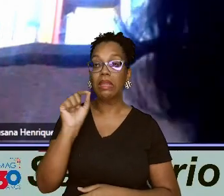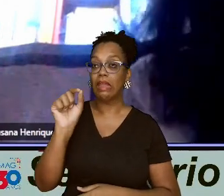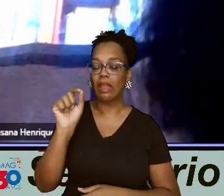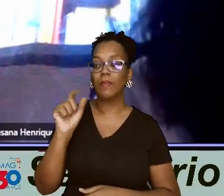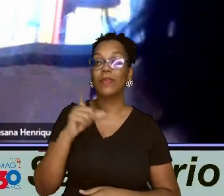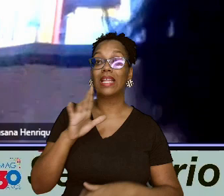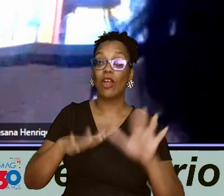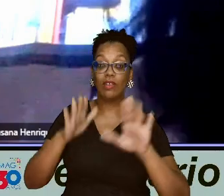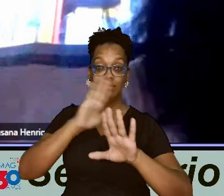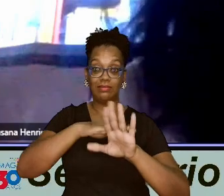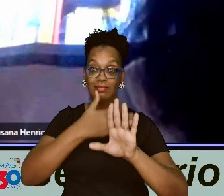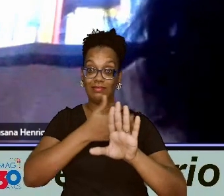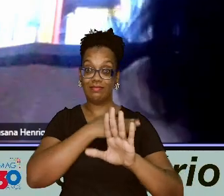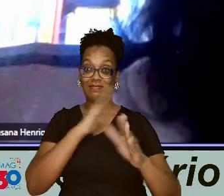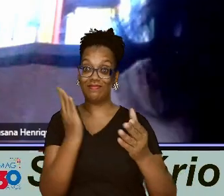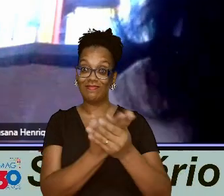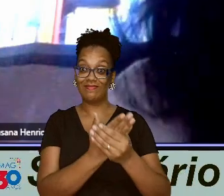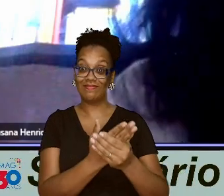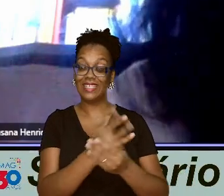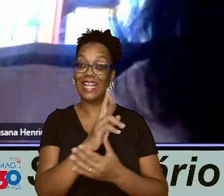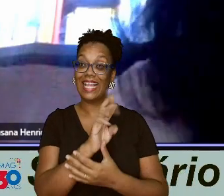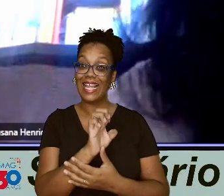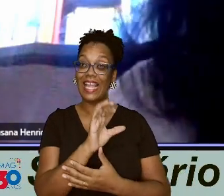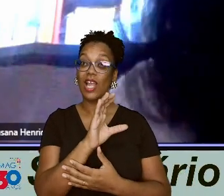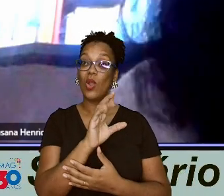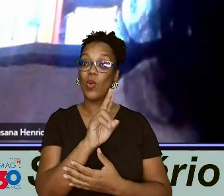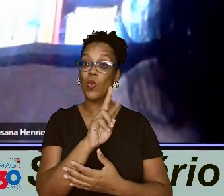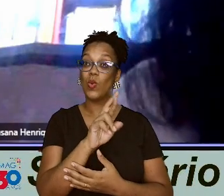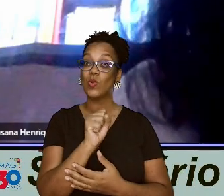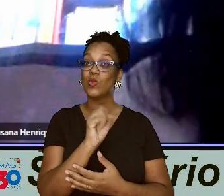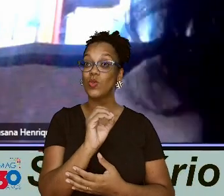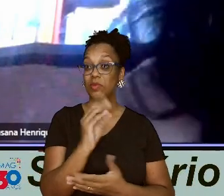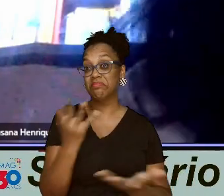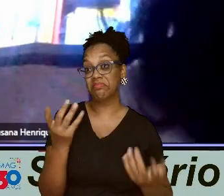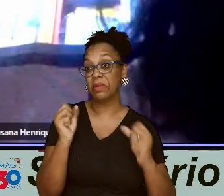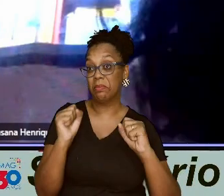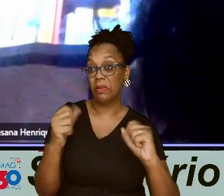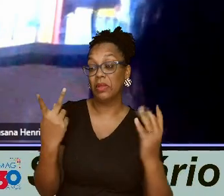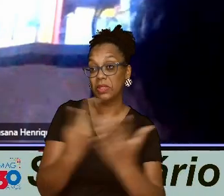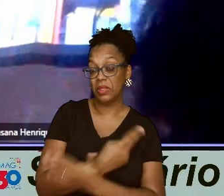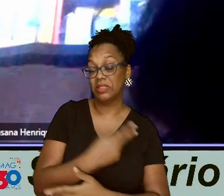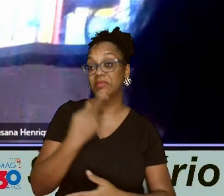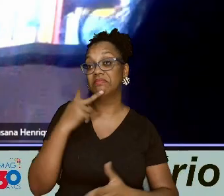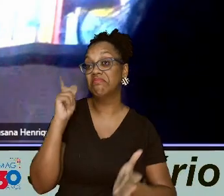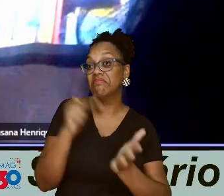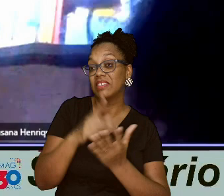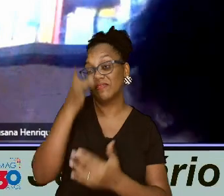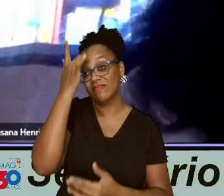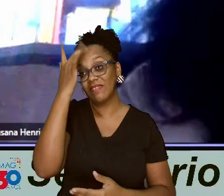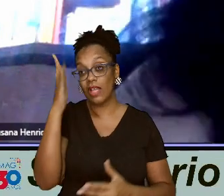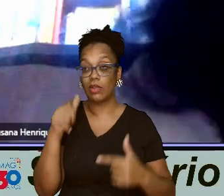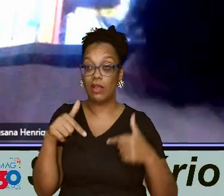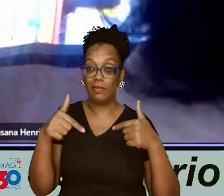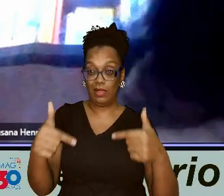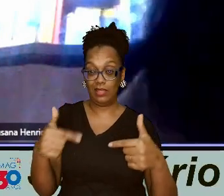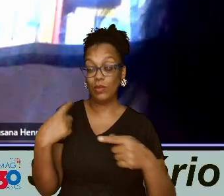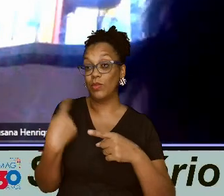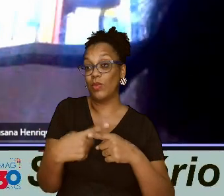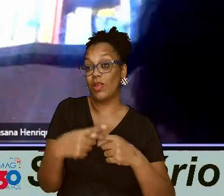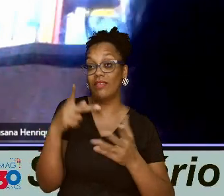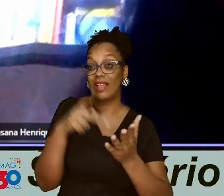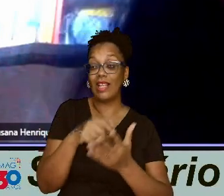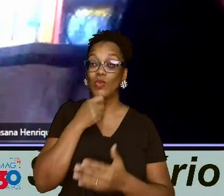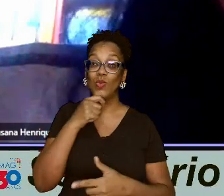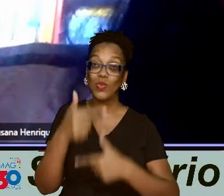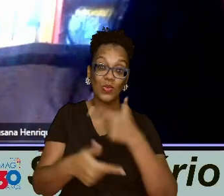obstar o recurso. E eu acho que sim, pode ser, uma sacada, ele é de fácil aplicação, porque, na verdade, eu nem estou tratando do